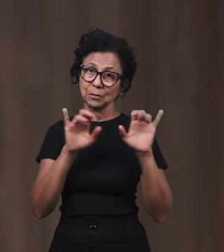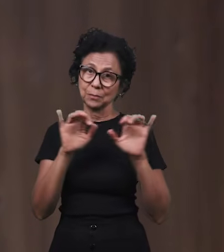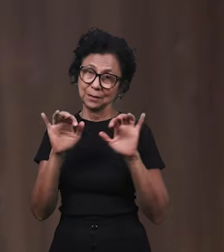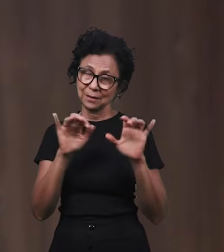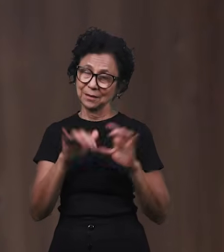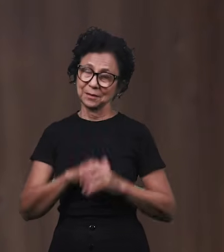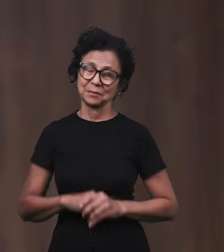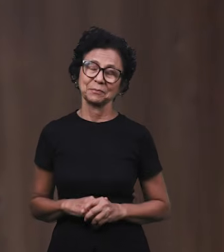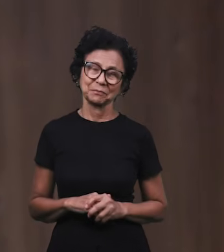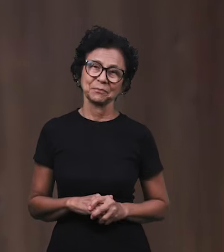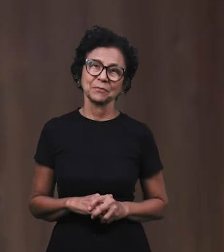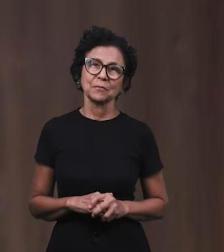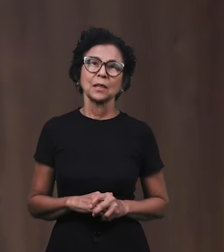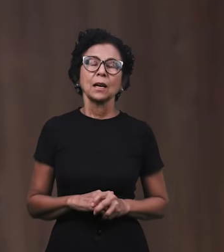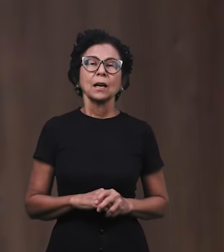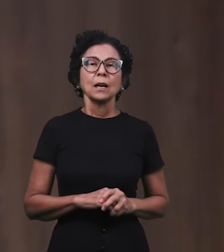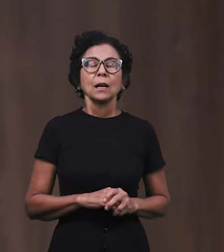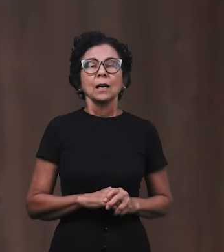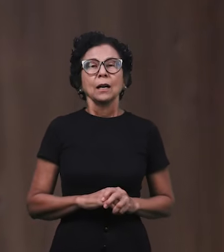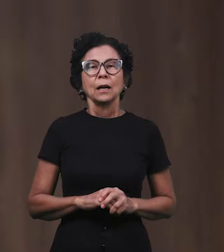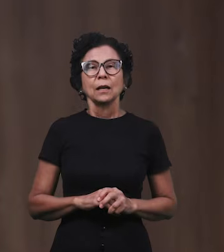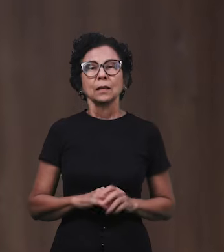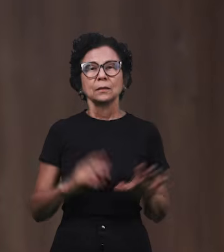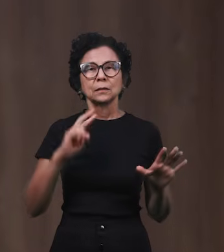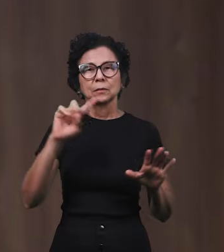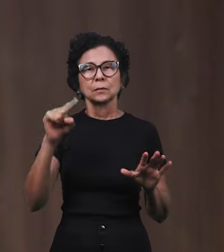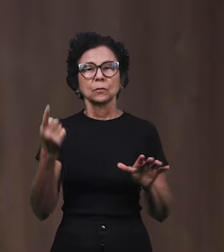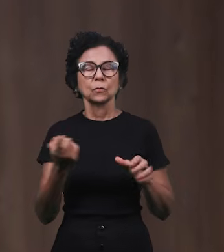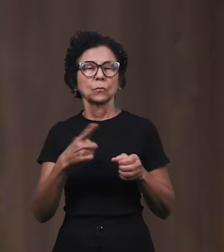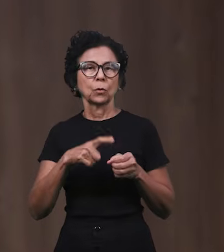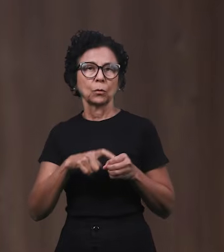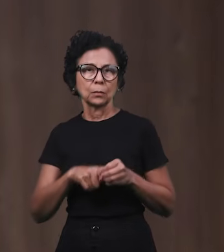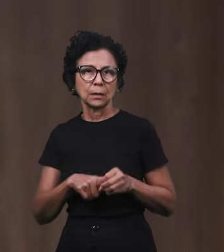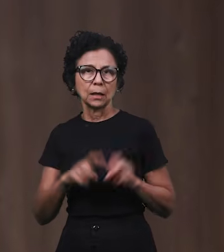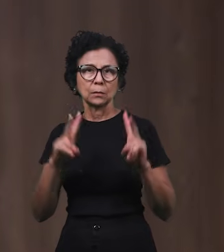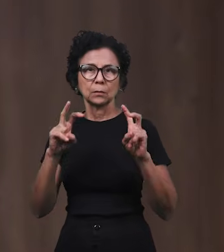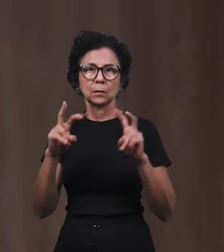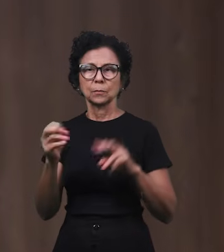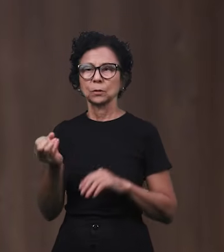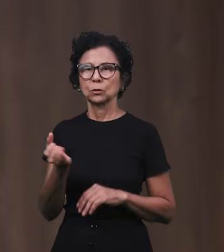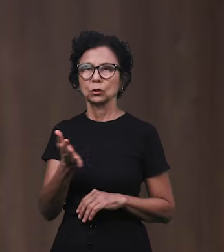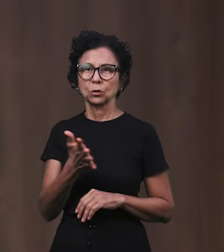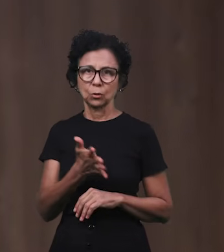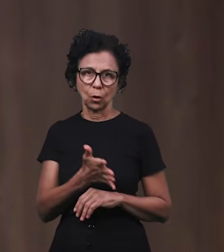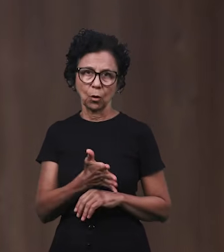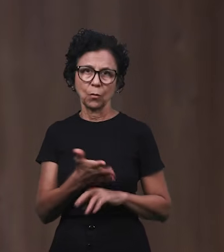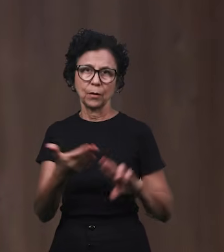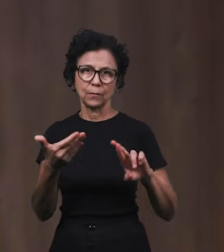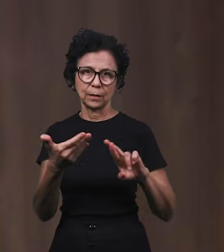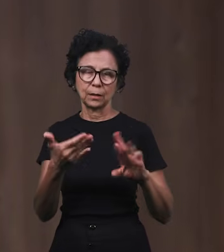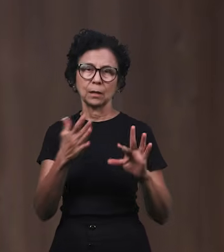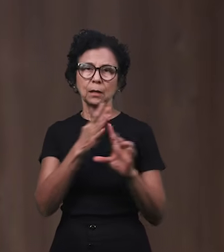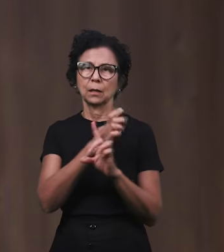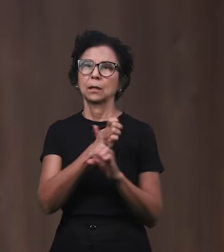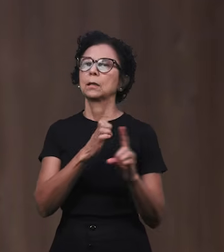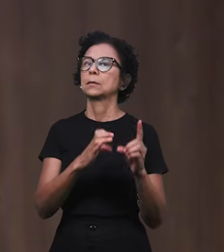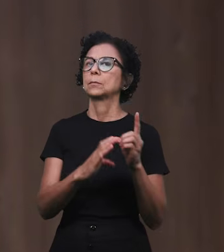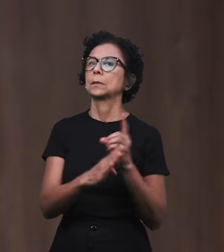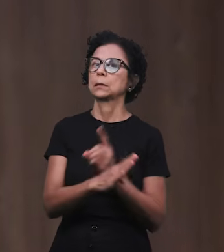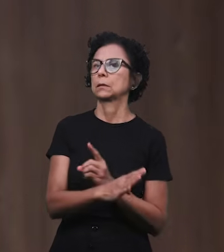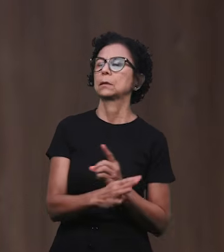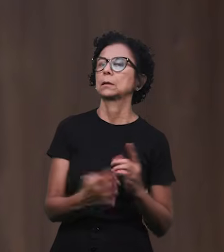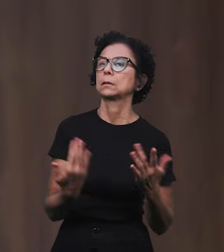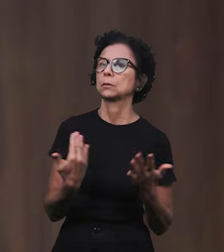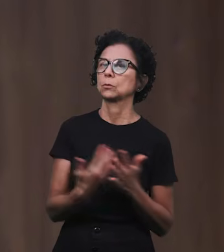por hoje. No próximo episódio nós vamos voltar, vamos trazer novos temas, até mesmo referente à EBD. Nós temos